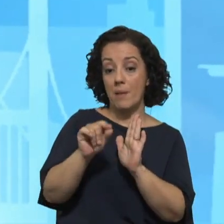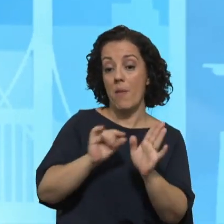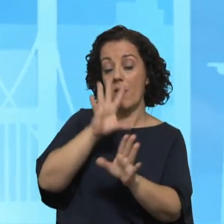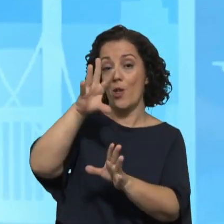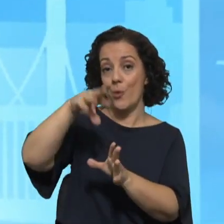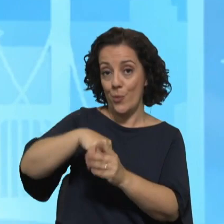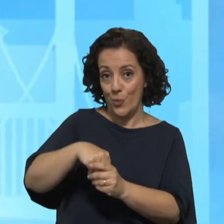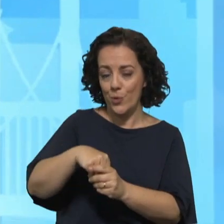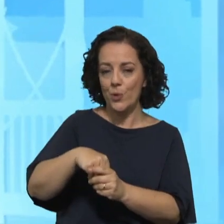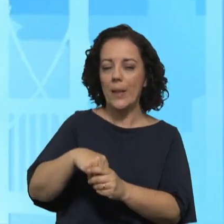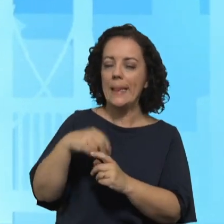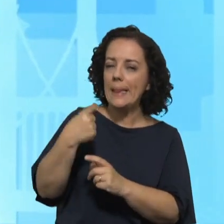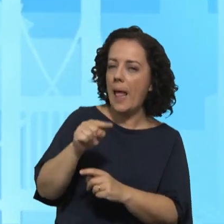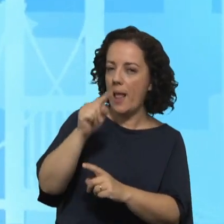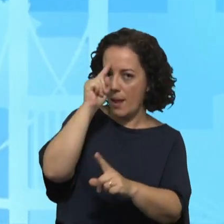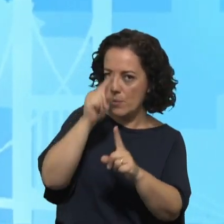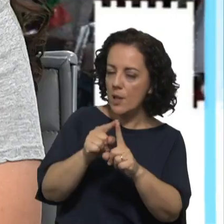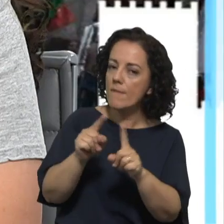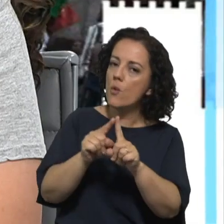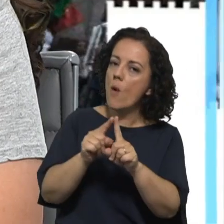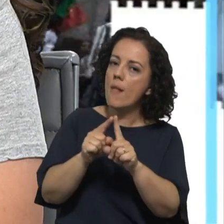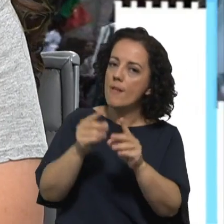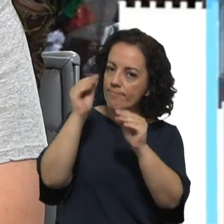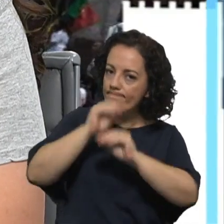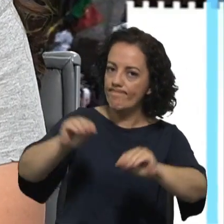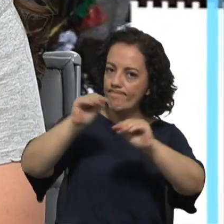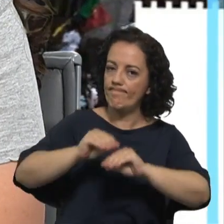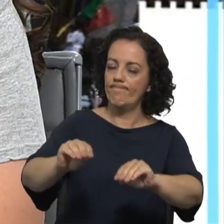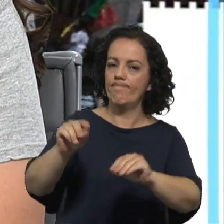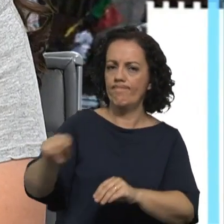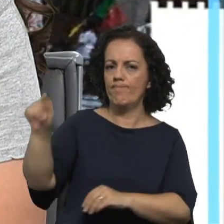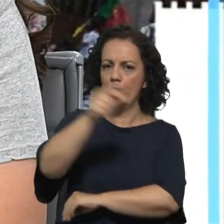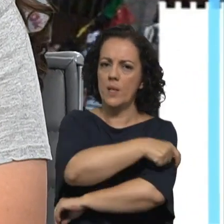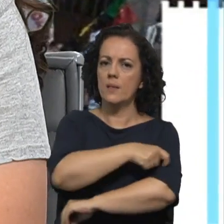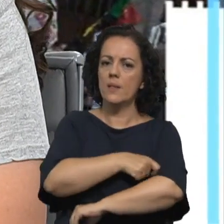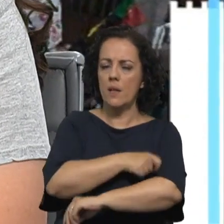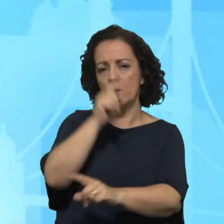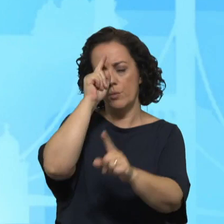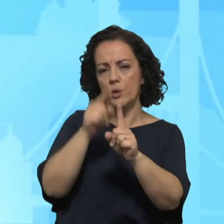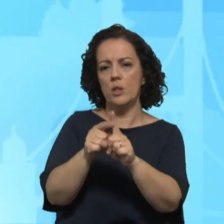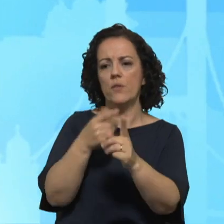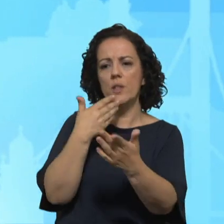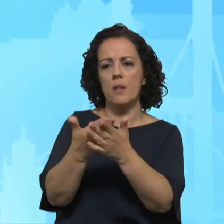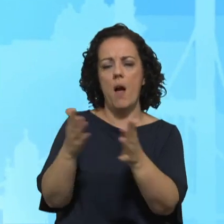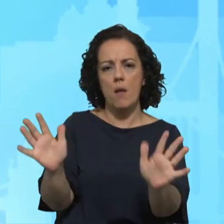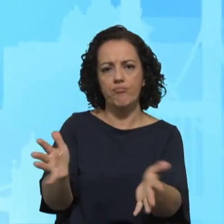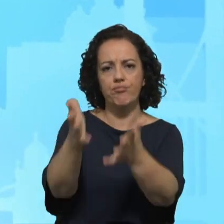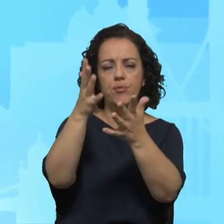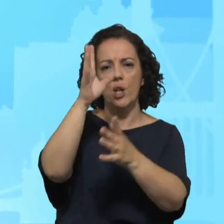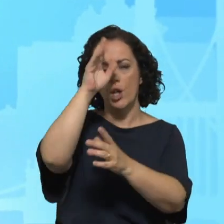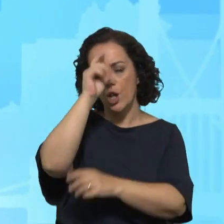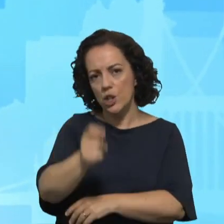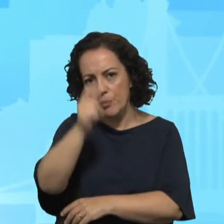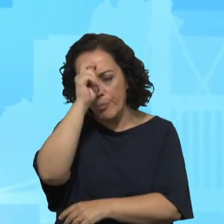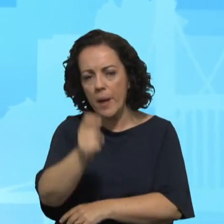uma intenção de advocacia junto de algumas entidades, no sentido de estimular o respeito e a sensibilidade